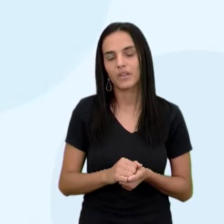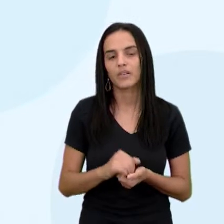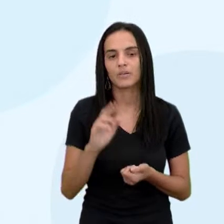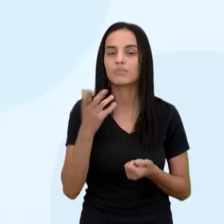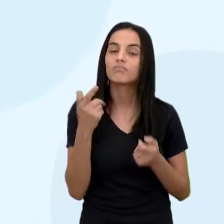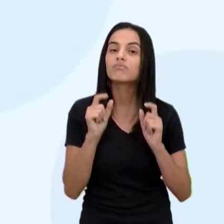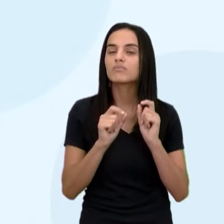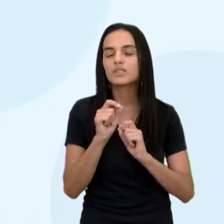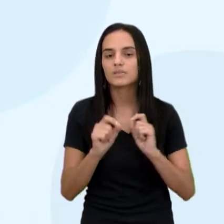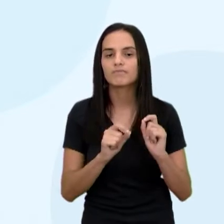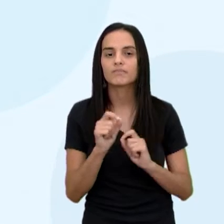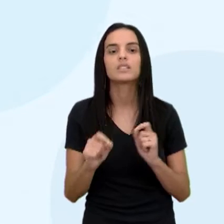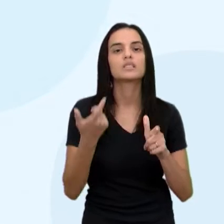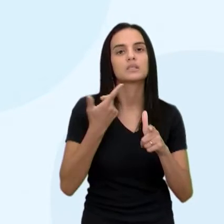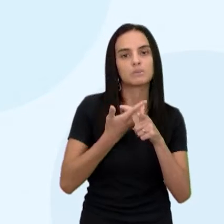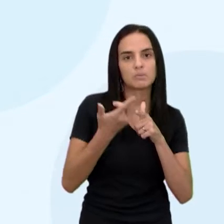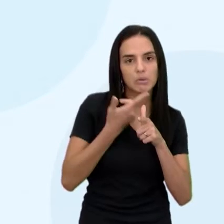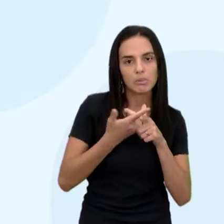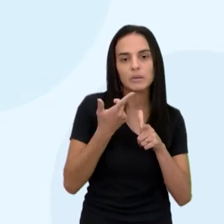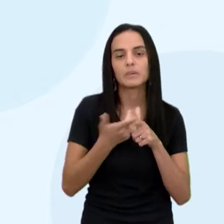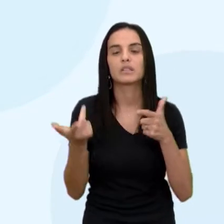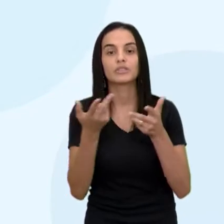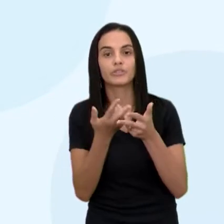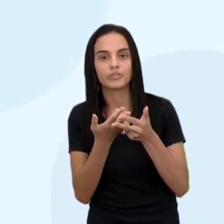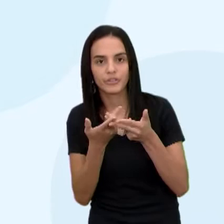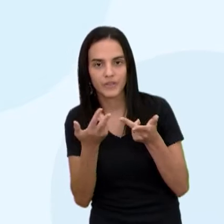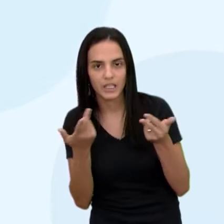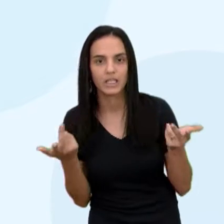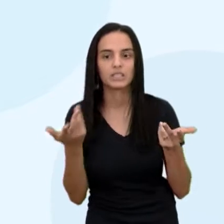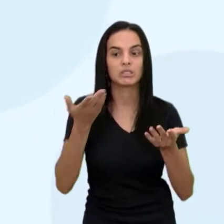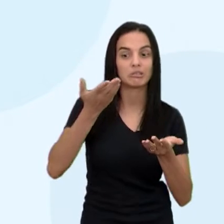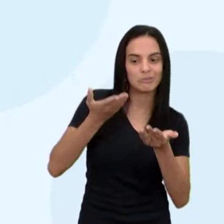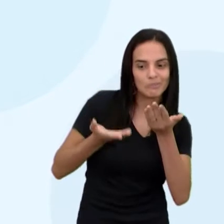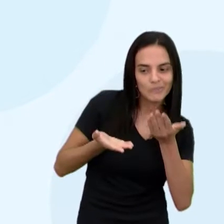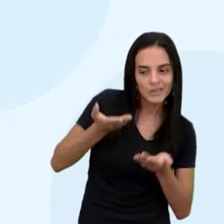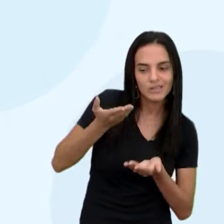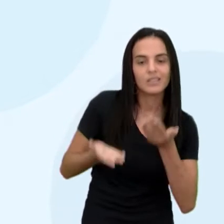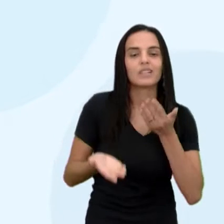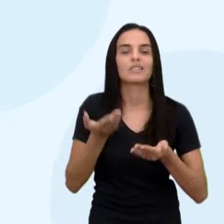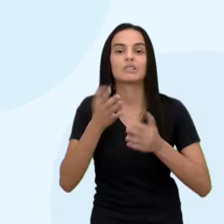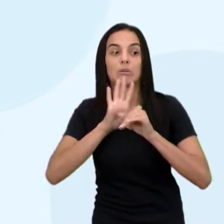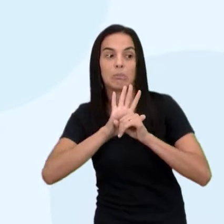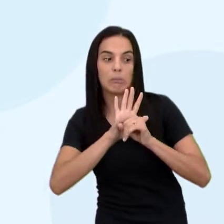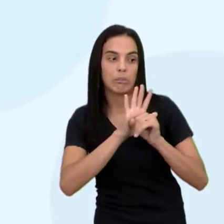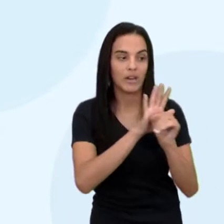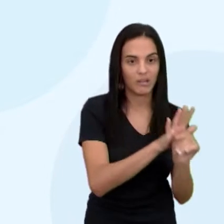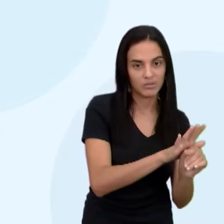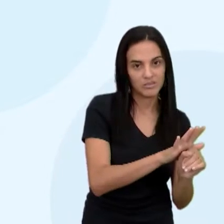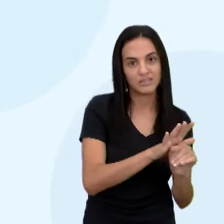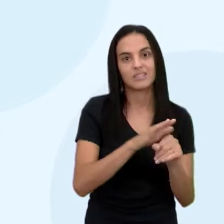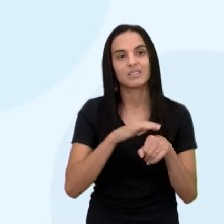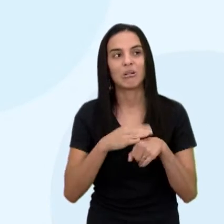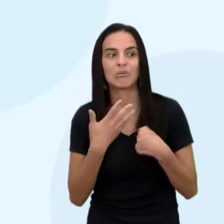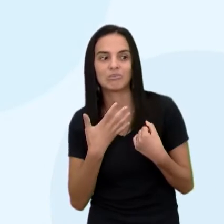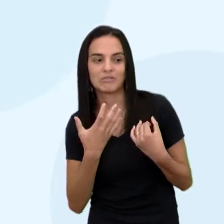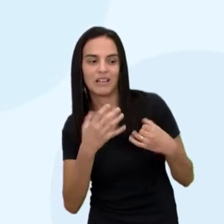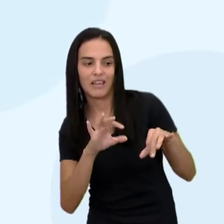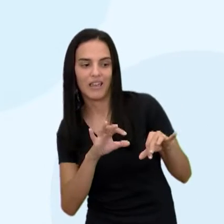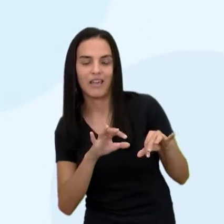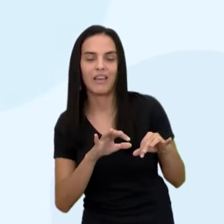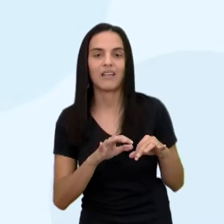desnaturalizando e problematizando formas de desigualdade, preconceito, intolerância